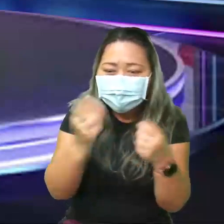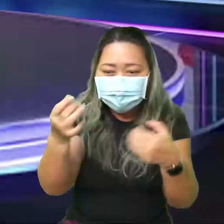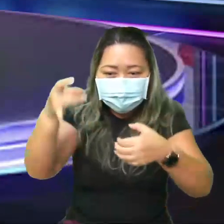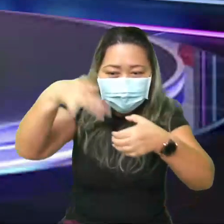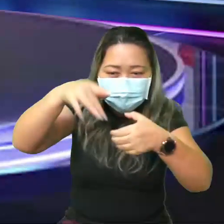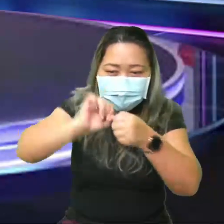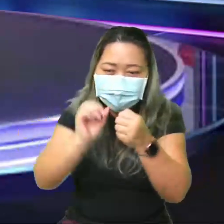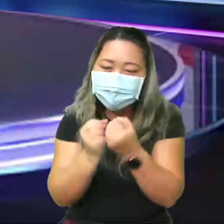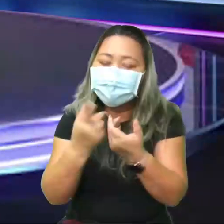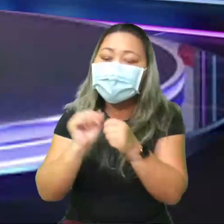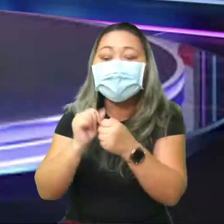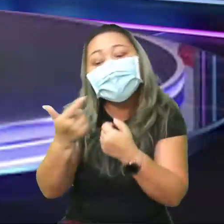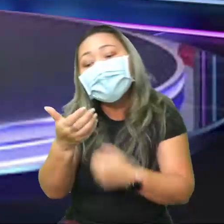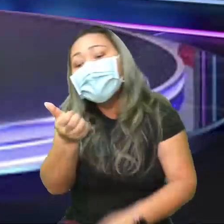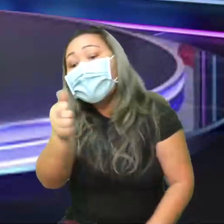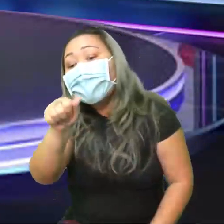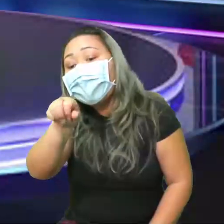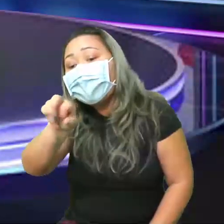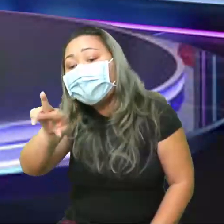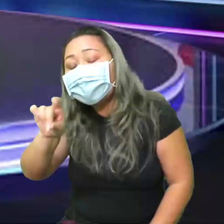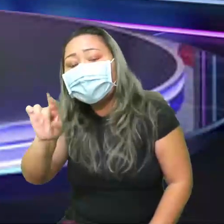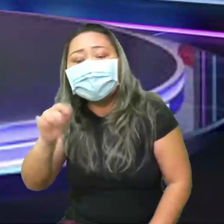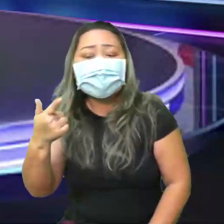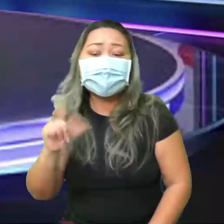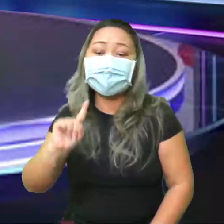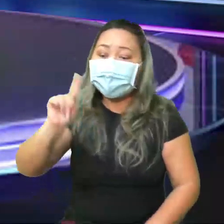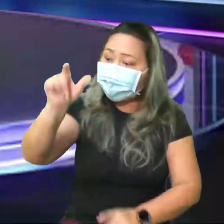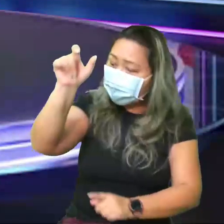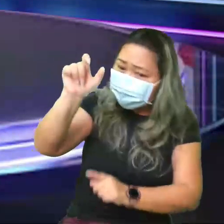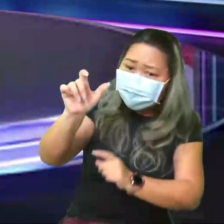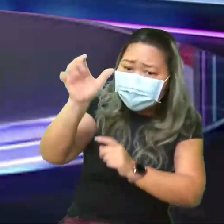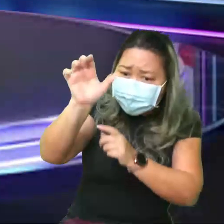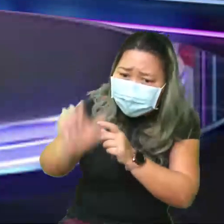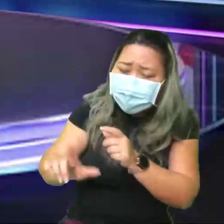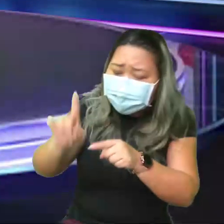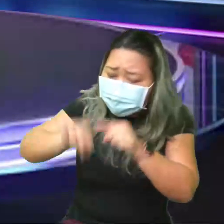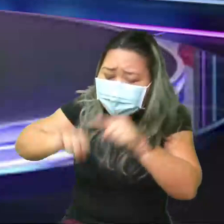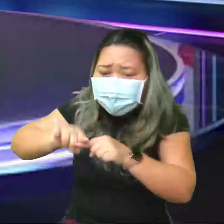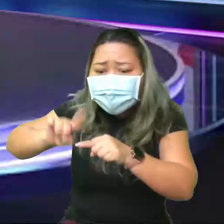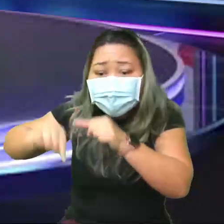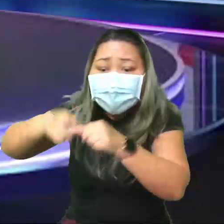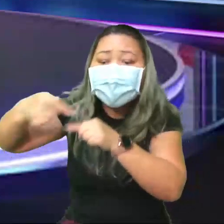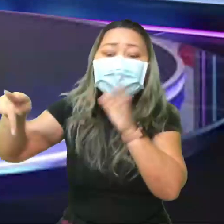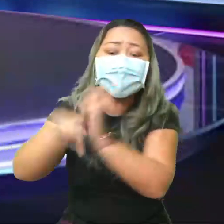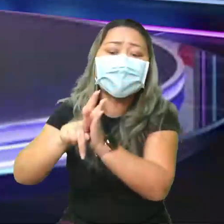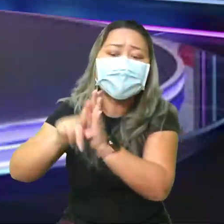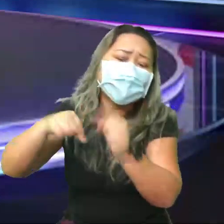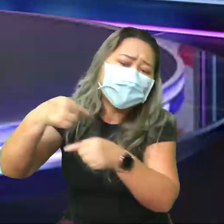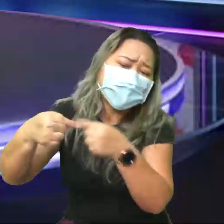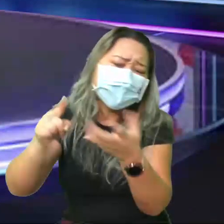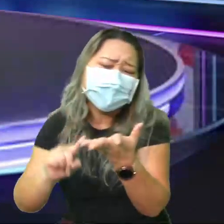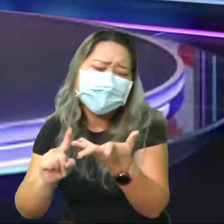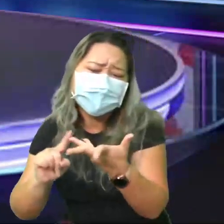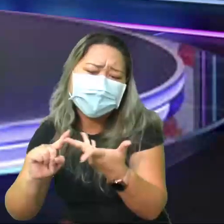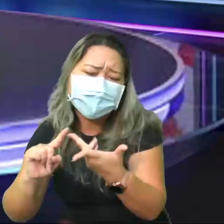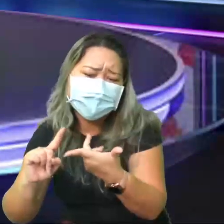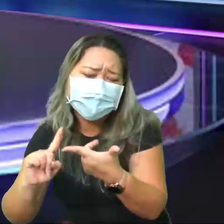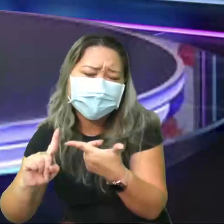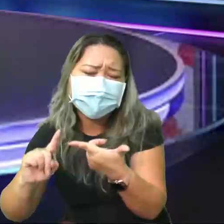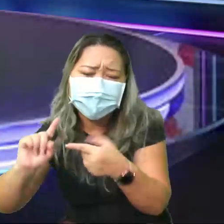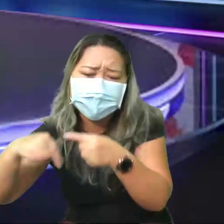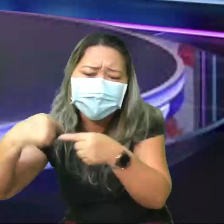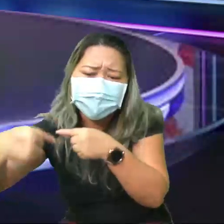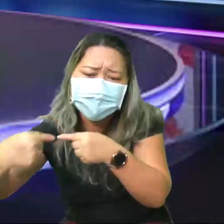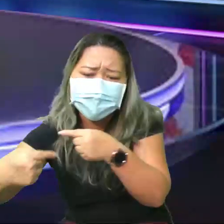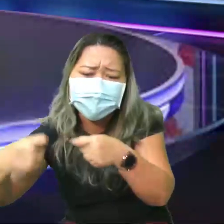vai permitir que esse organismo se reproduza, gere um outro a partir dele. Pode ser um processo